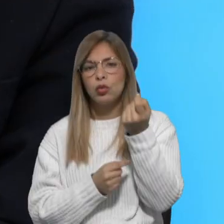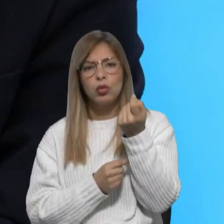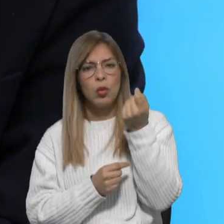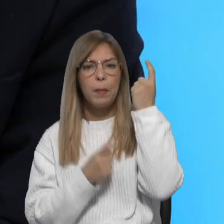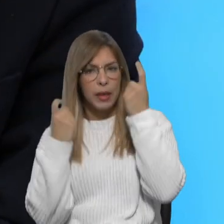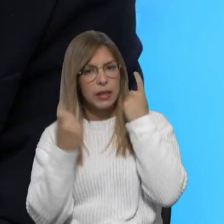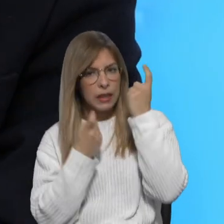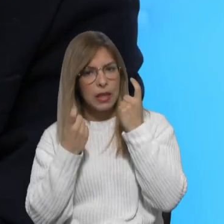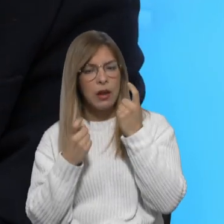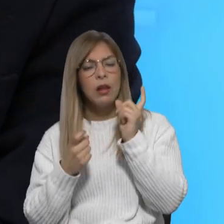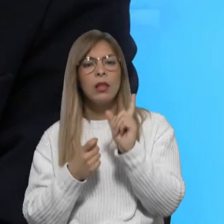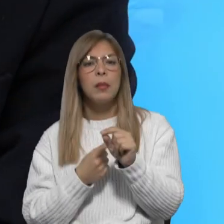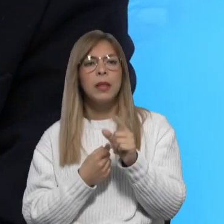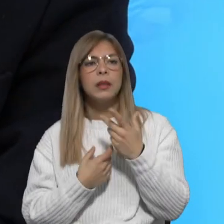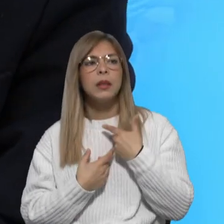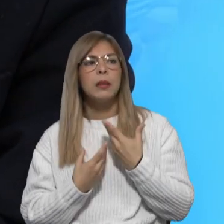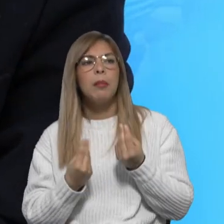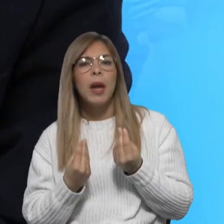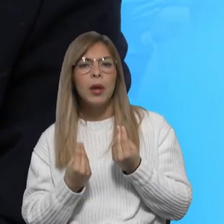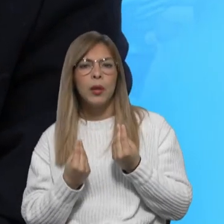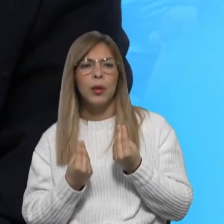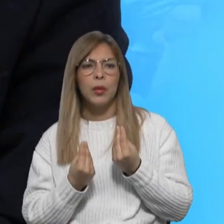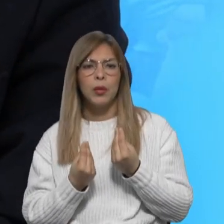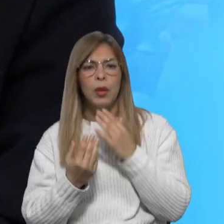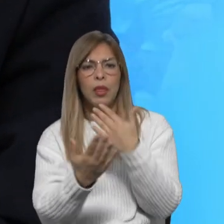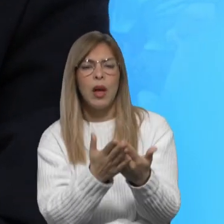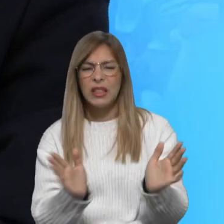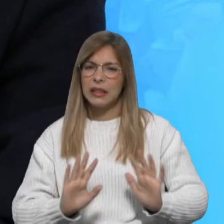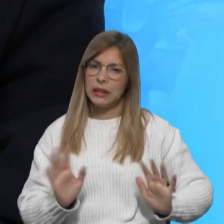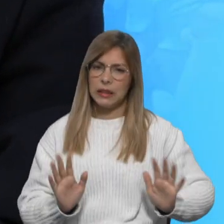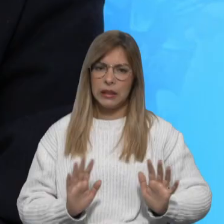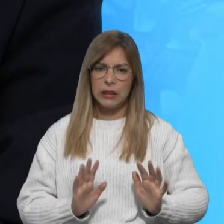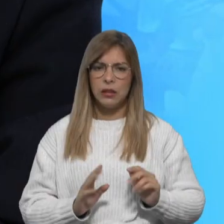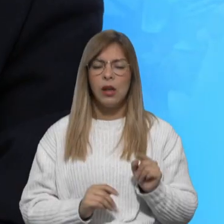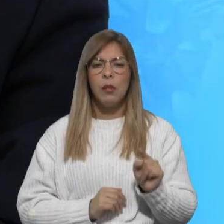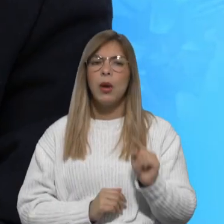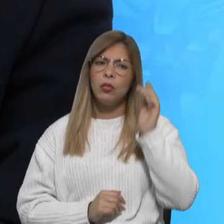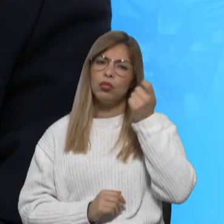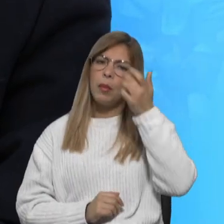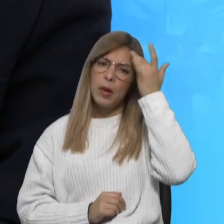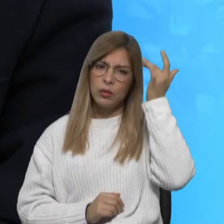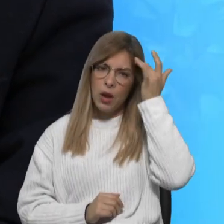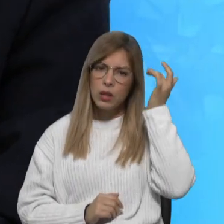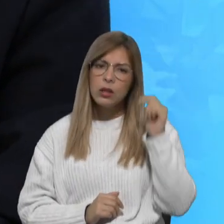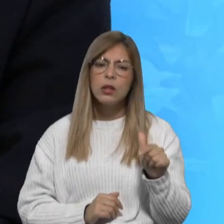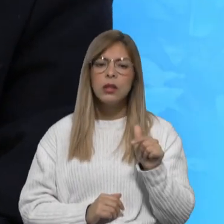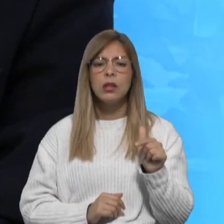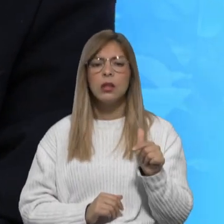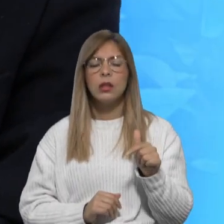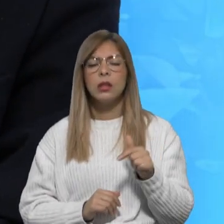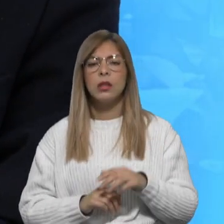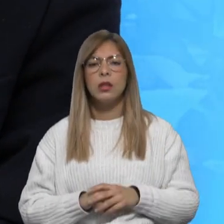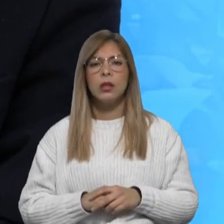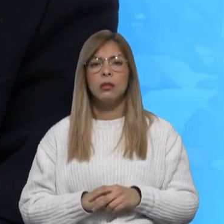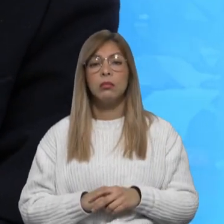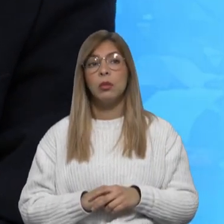criar medo, porque eu acho que esta é uma... É mais fácil passar o medo. É claro que há